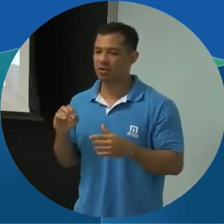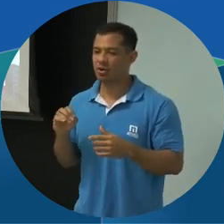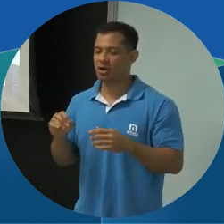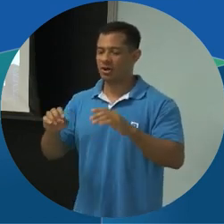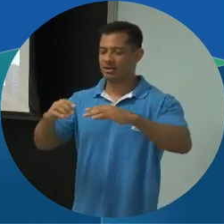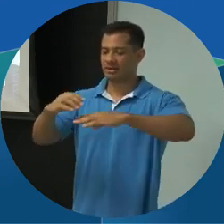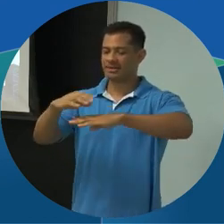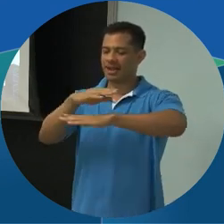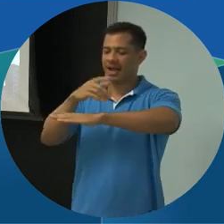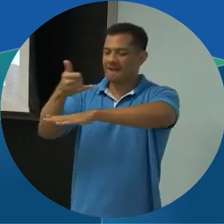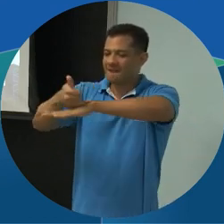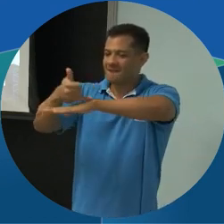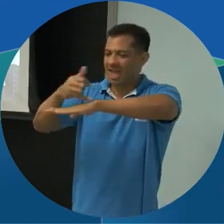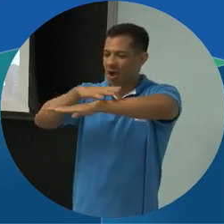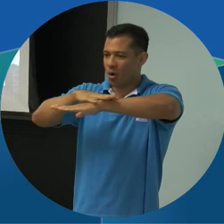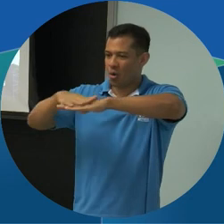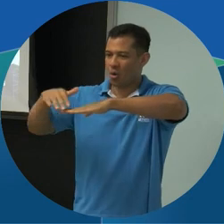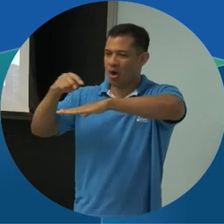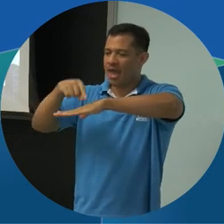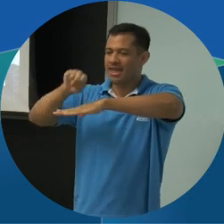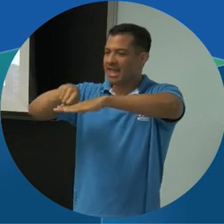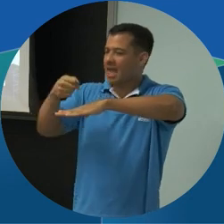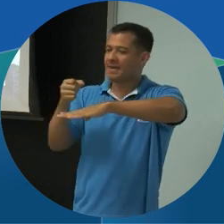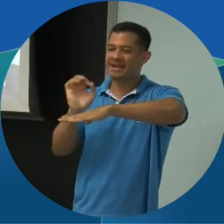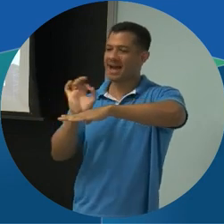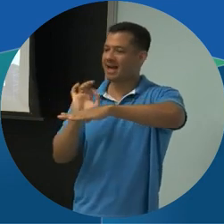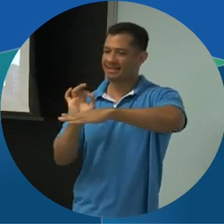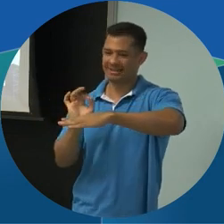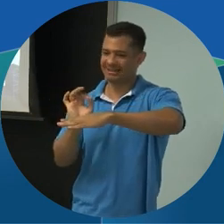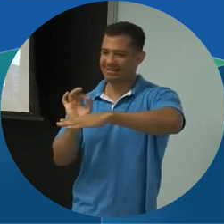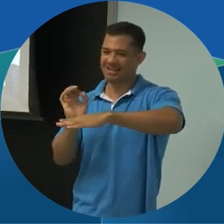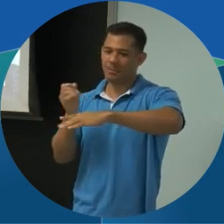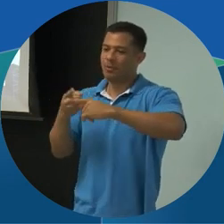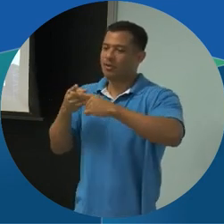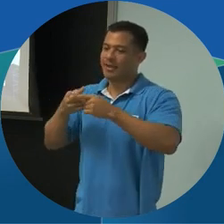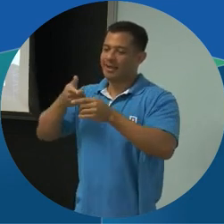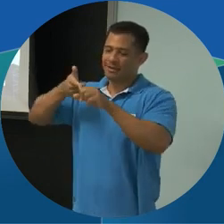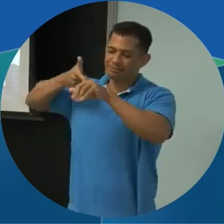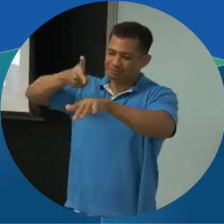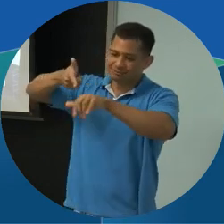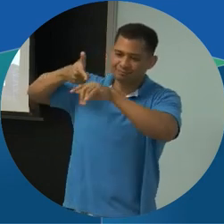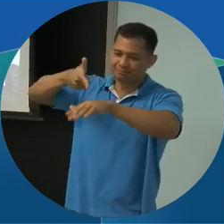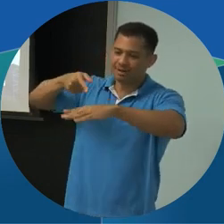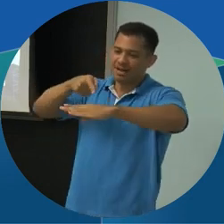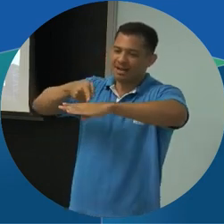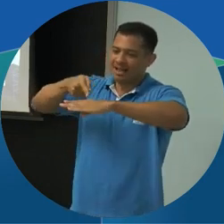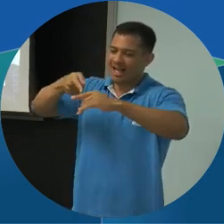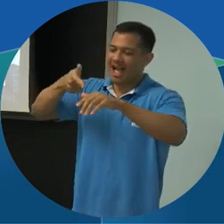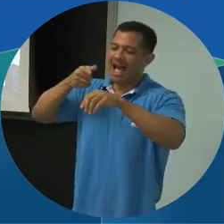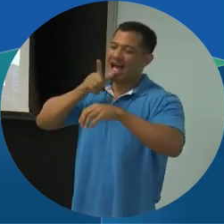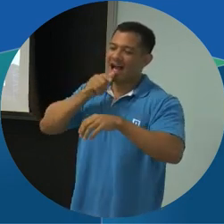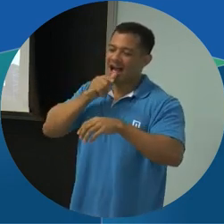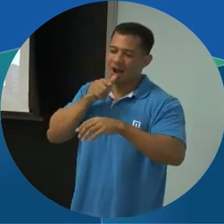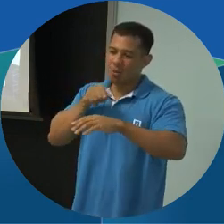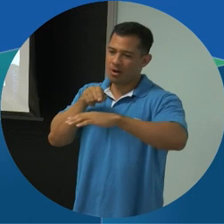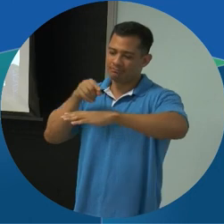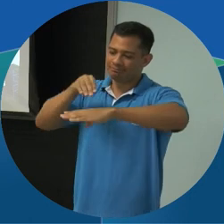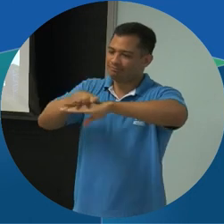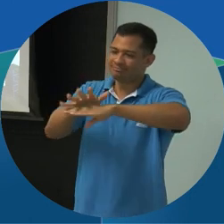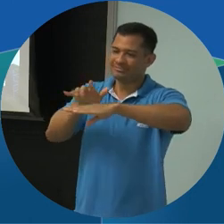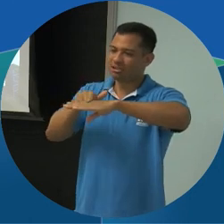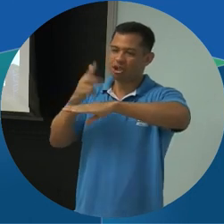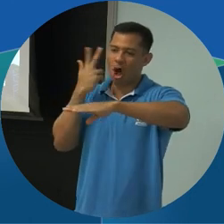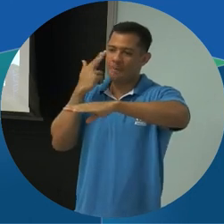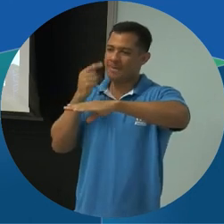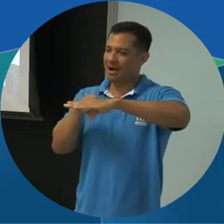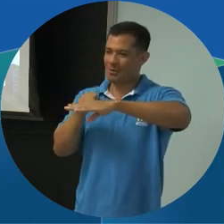metálica, ou seja, a água ela não vai danificar a armadura, você fica com a sua armadura intacta e tratada. Tá?